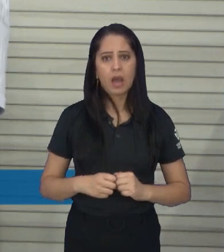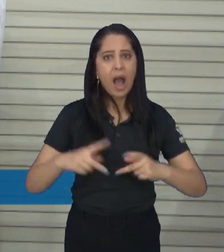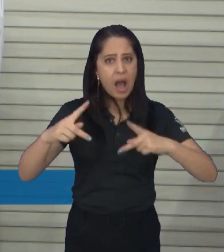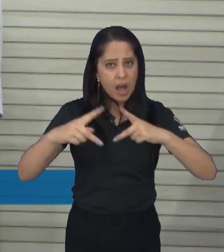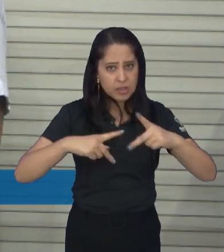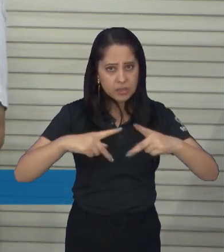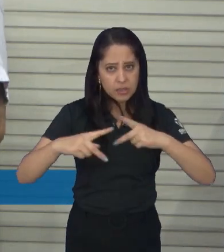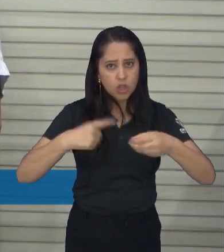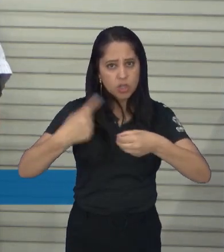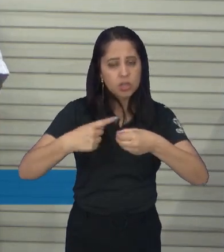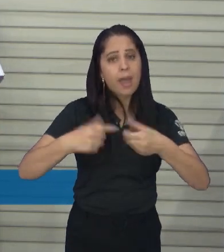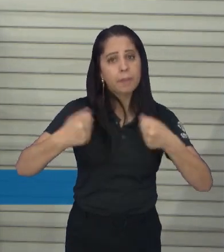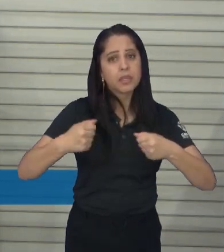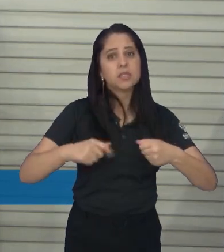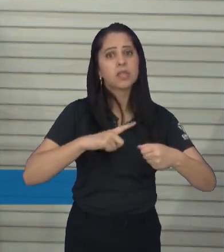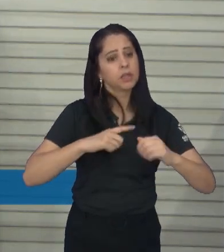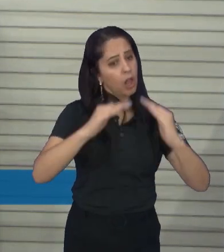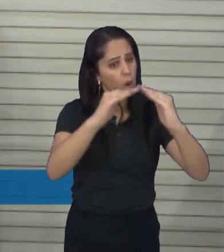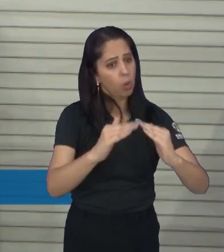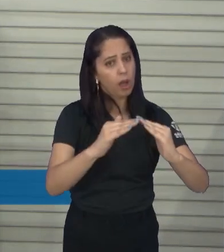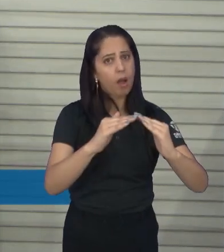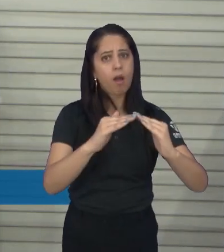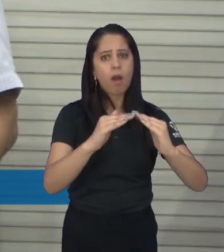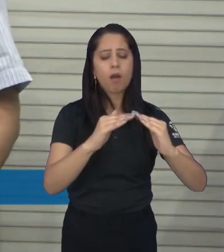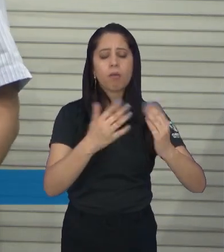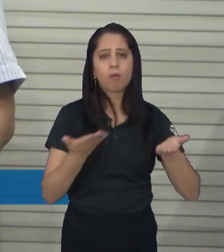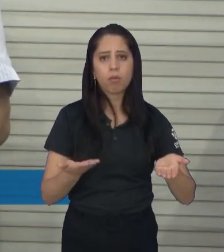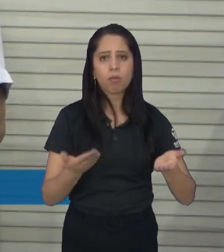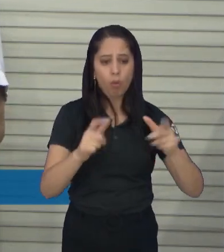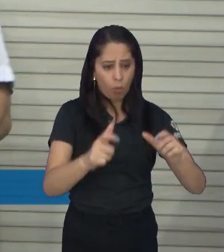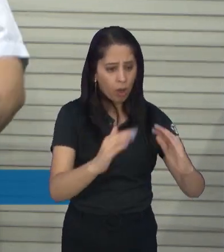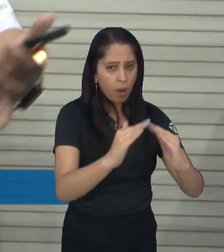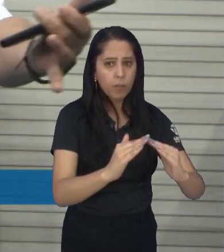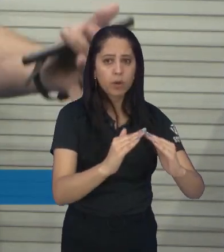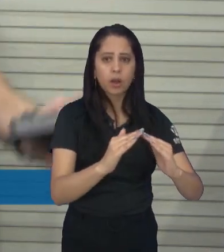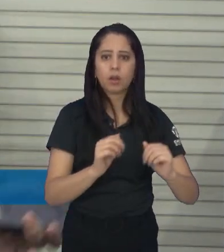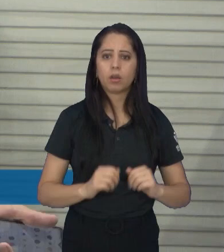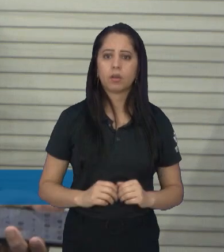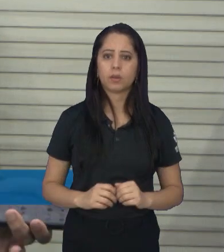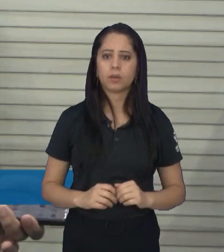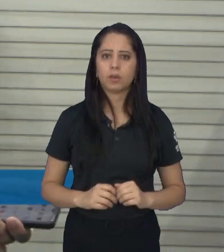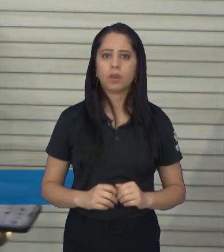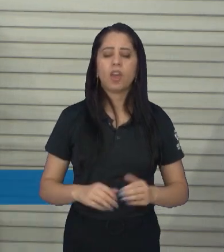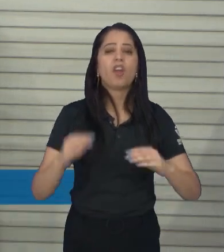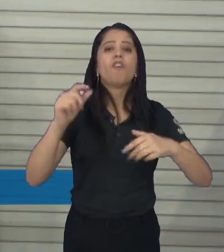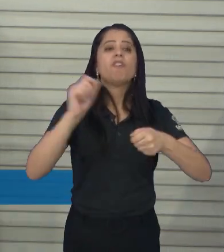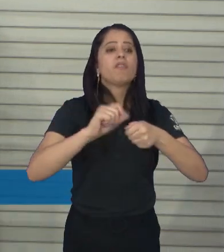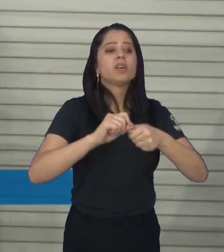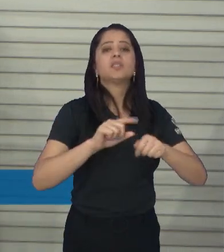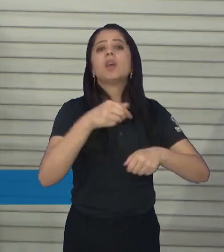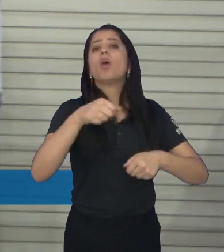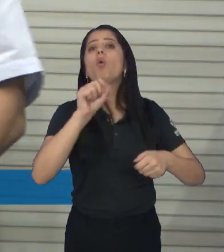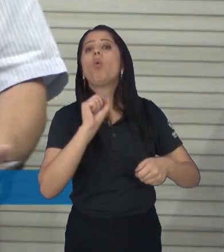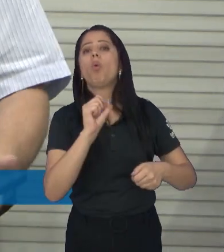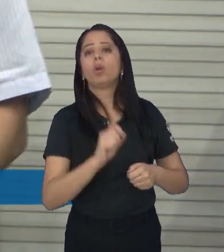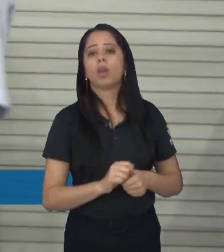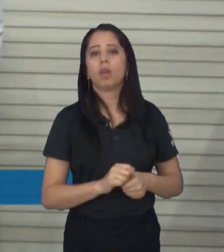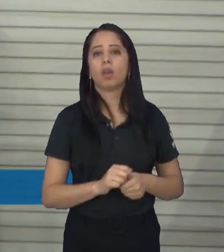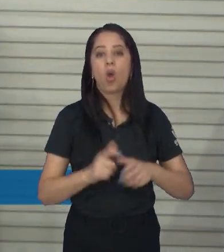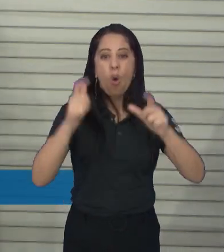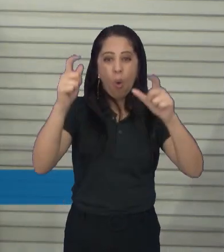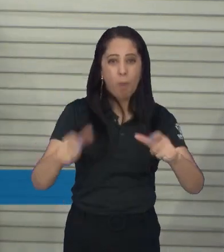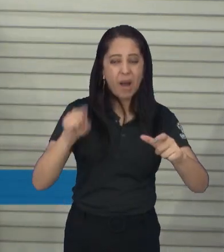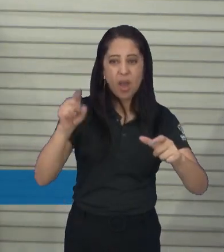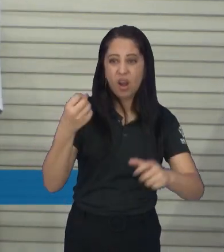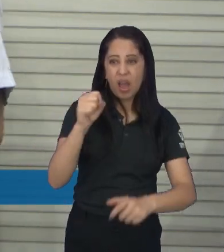que ter o lugar para as pessoas morar então o que que vocês vão fazer como é que vai fazer com essas pessoas um bairro dos Freios como 80